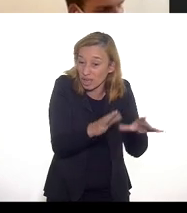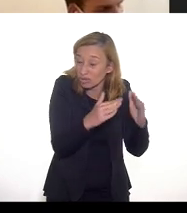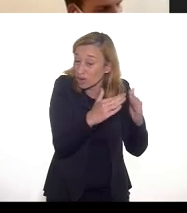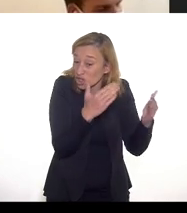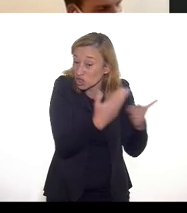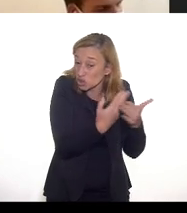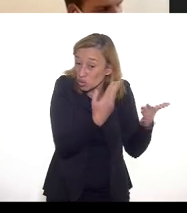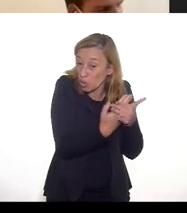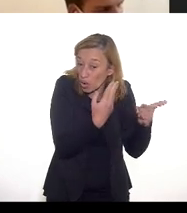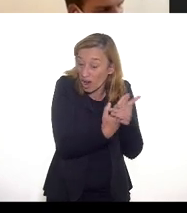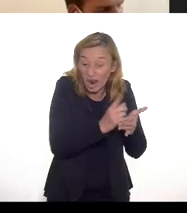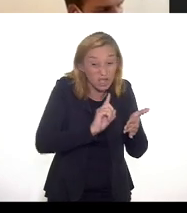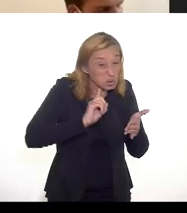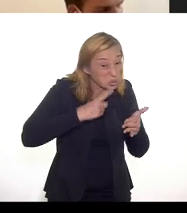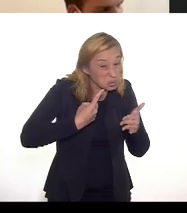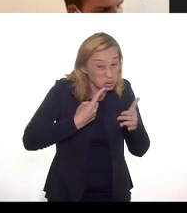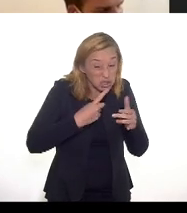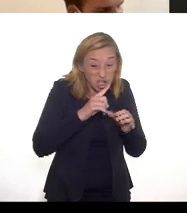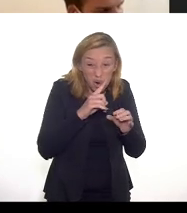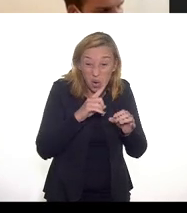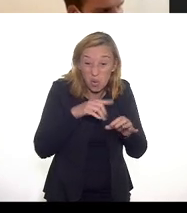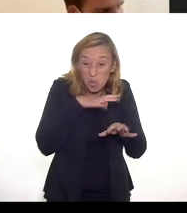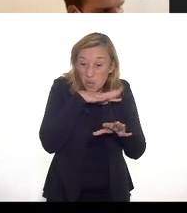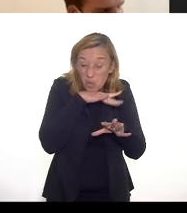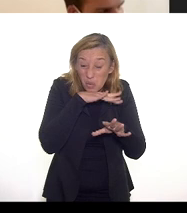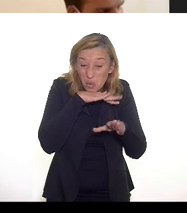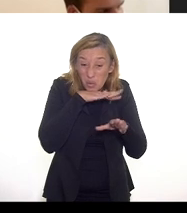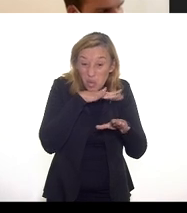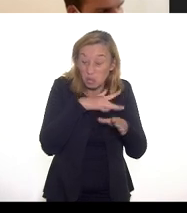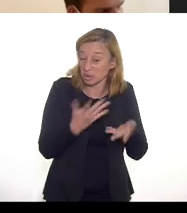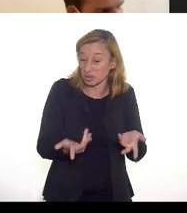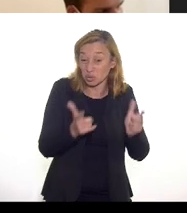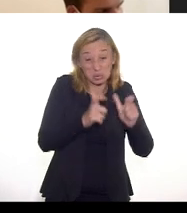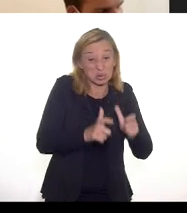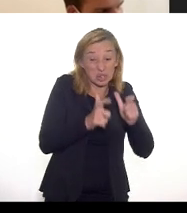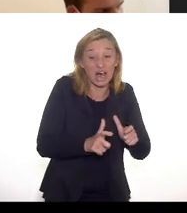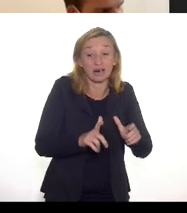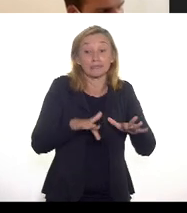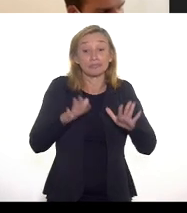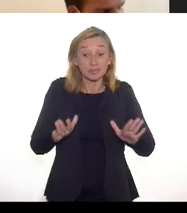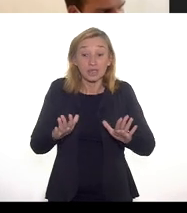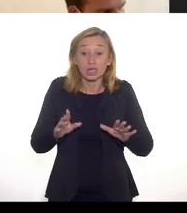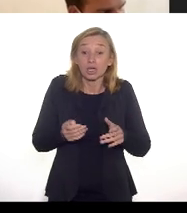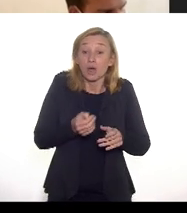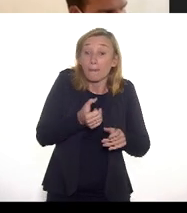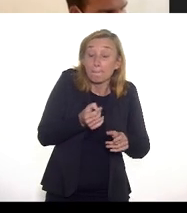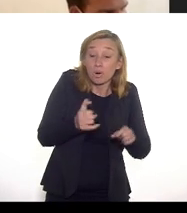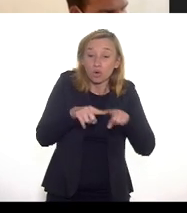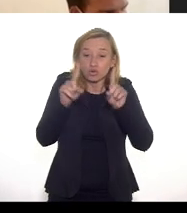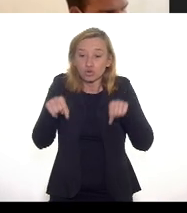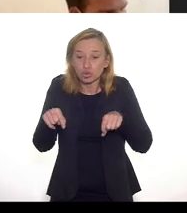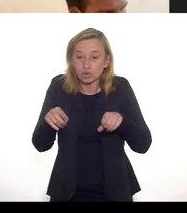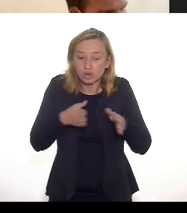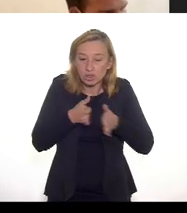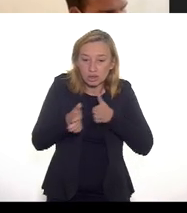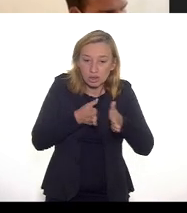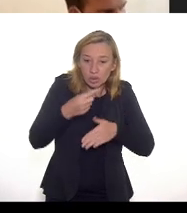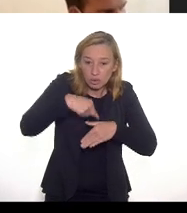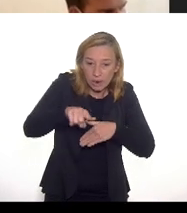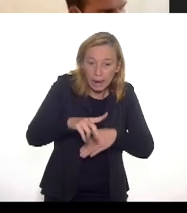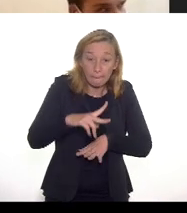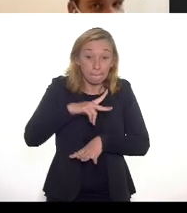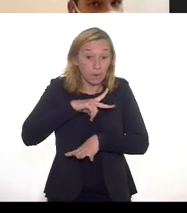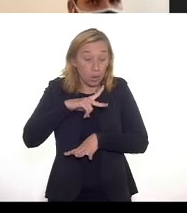pombos sobre a unidade inteira, tá um descaso. Ou seja, poucos funcionários que estão indo lá estão indo por conta